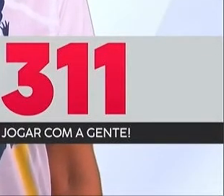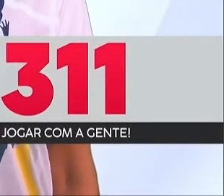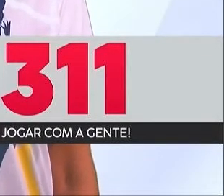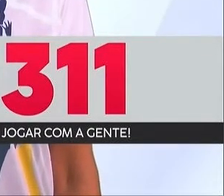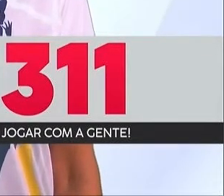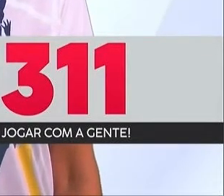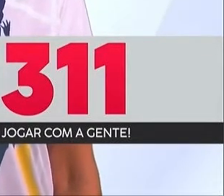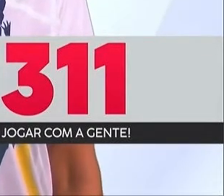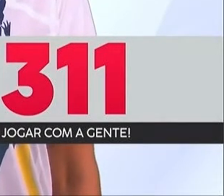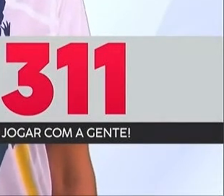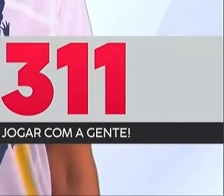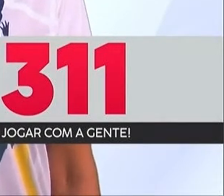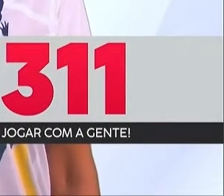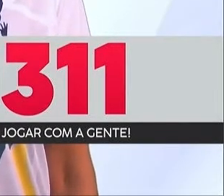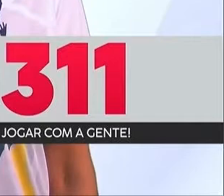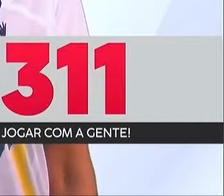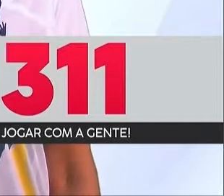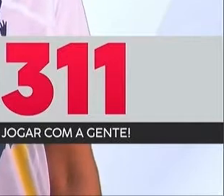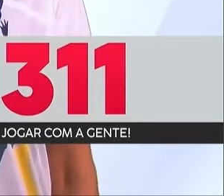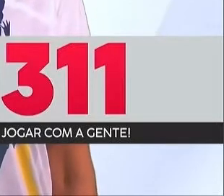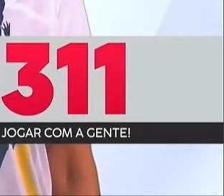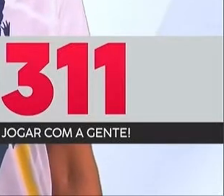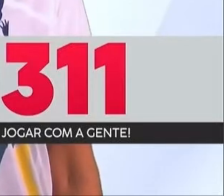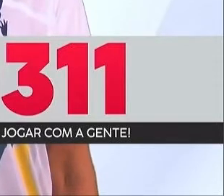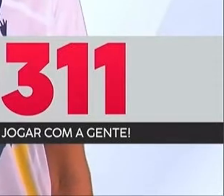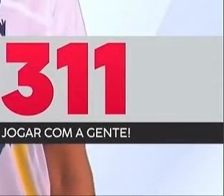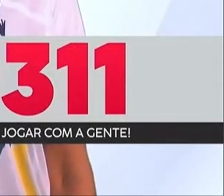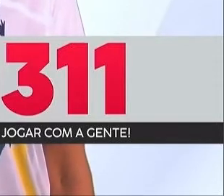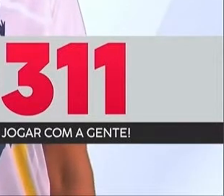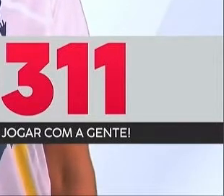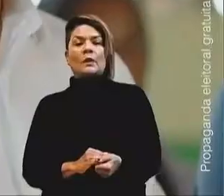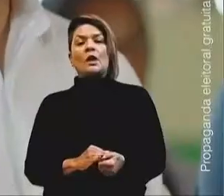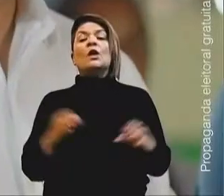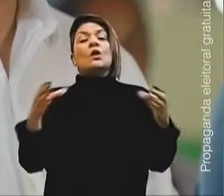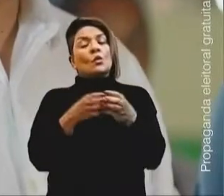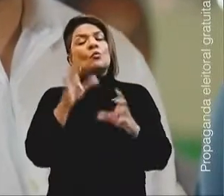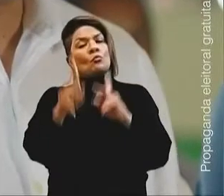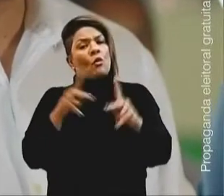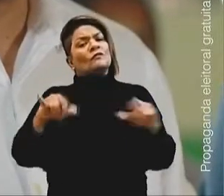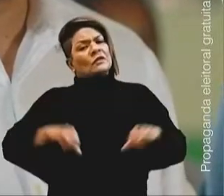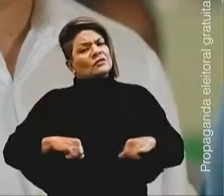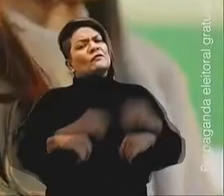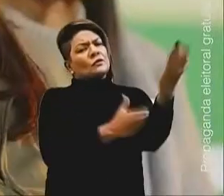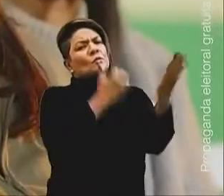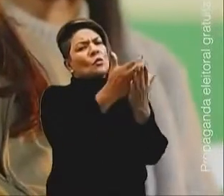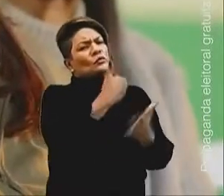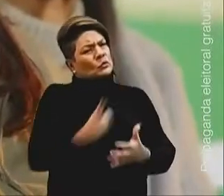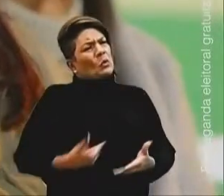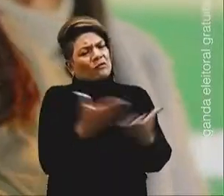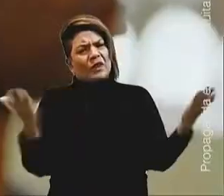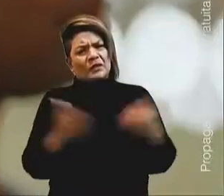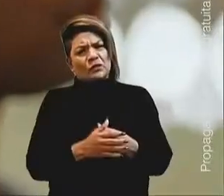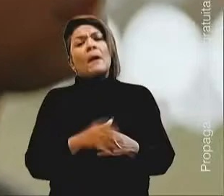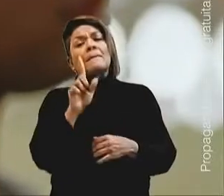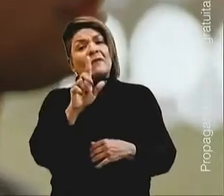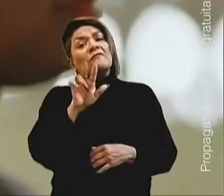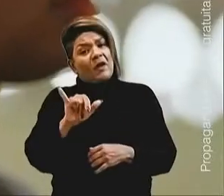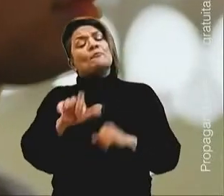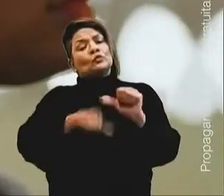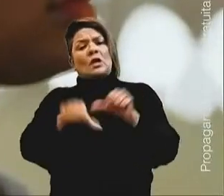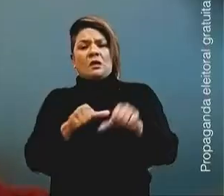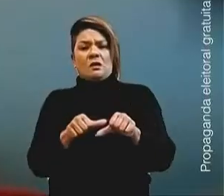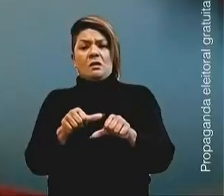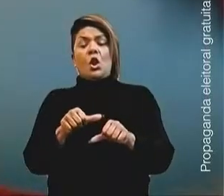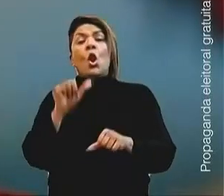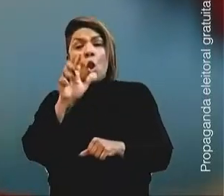da Marta Sobral, 1311. Junto com Lula e Haddad. Venha jogar com a gente. O povo está sofrendo muito com esse governo que está aí. Mas isso vai mudar.